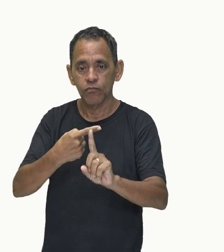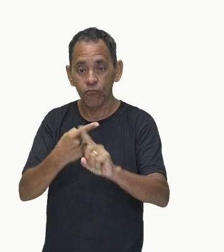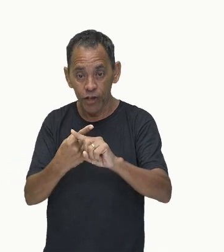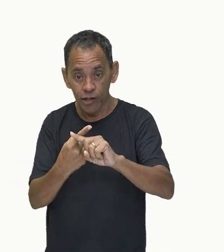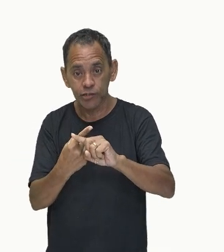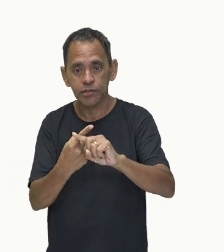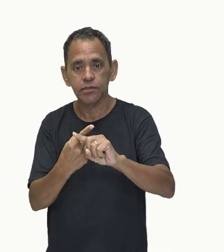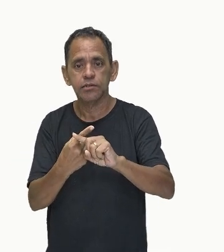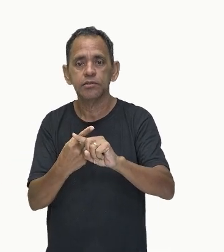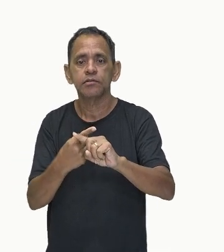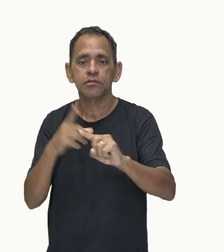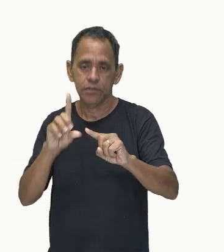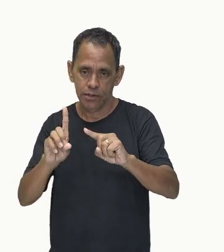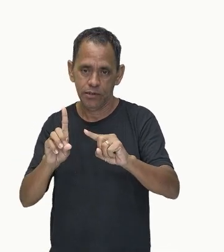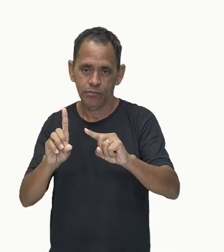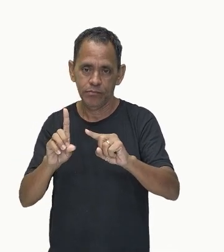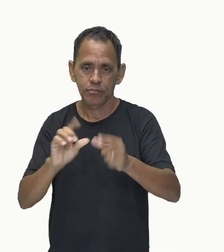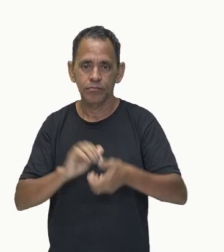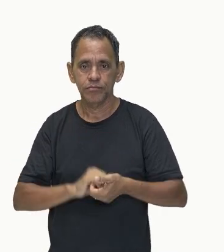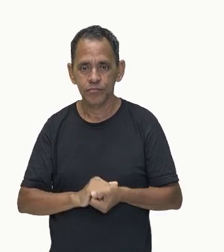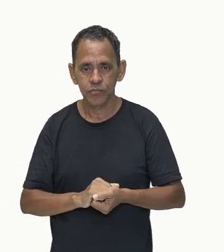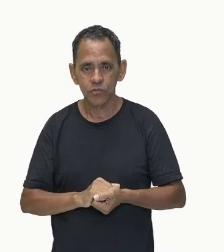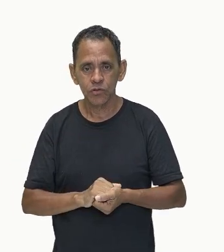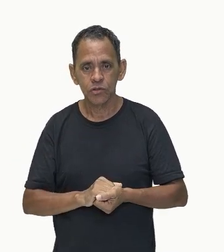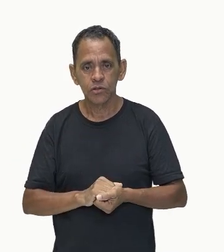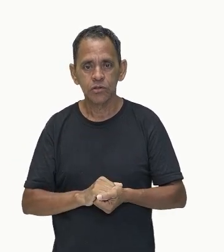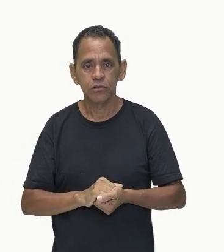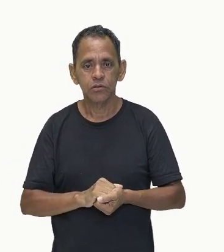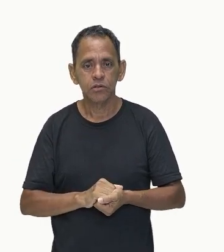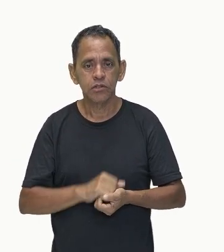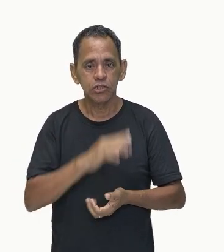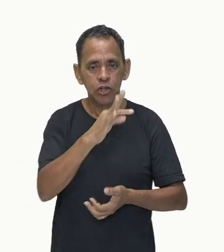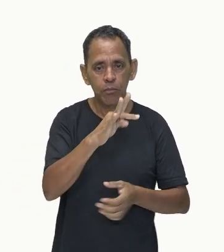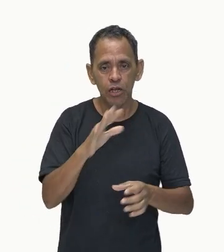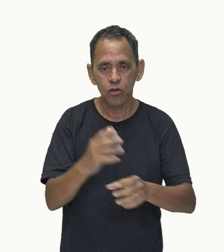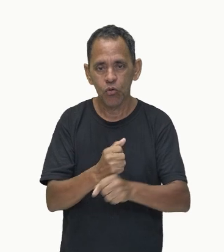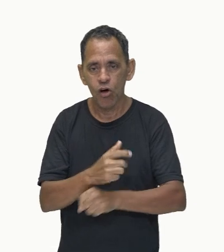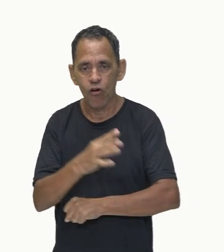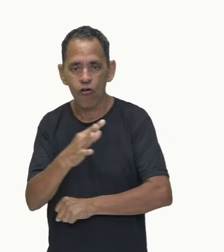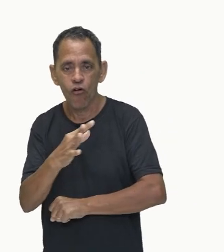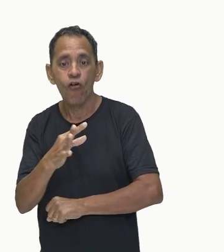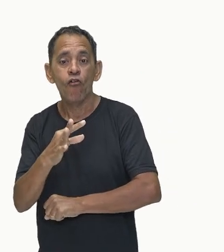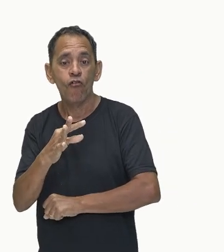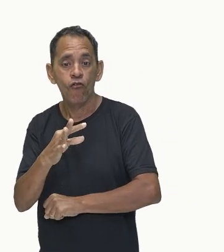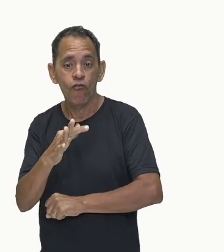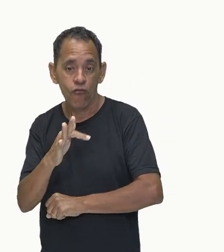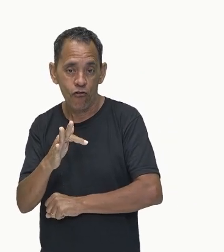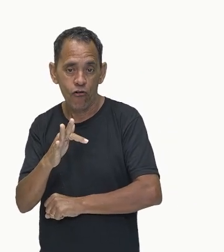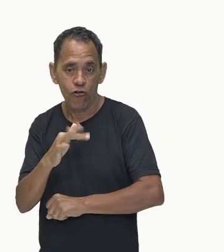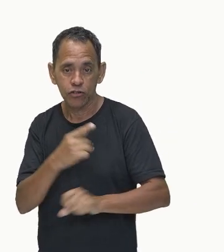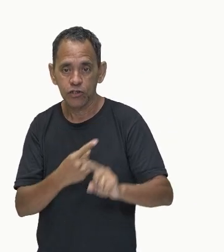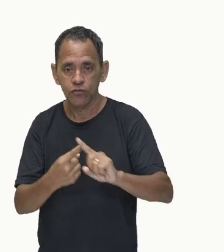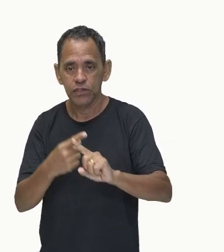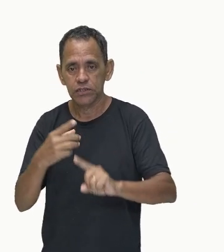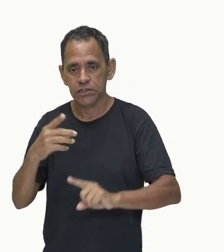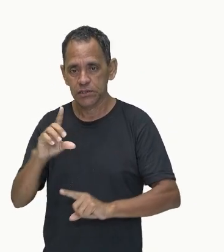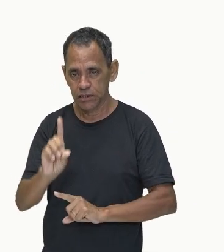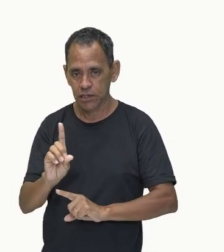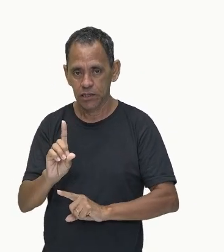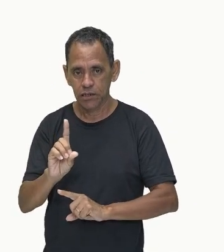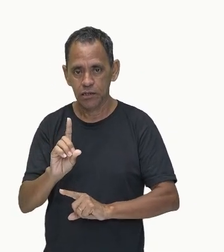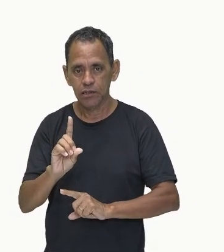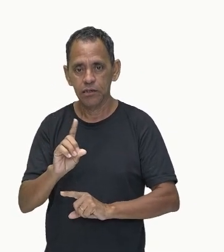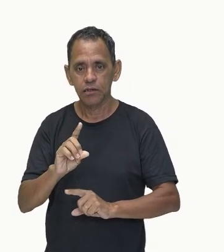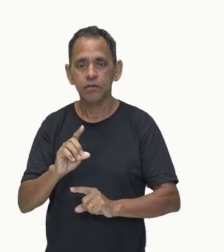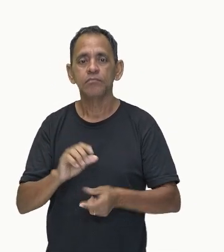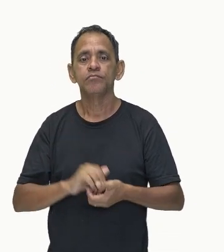deslocamento sofrido pelo corpo. Então, eu vou multiplicar 50 vezes 30, certo? Vou multiplicar